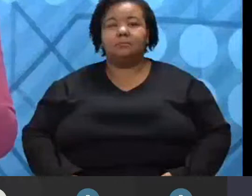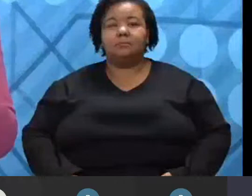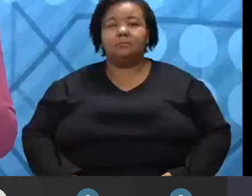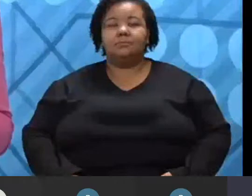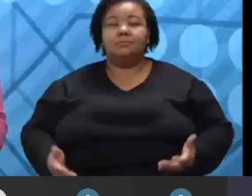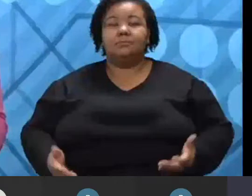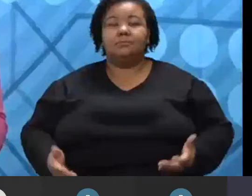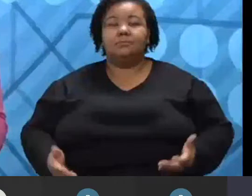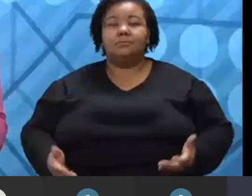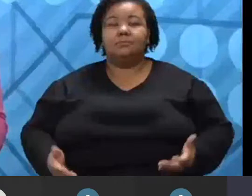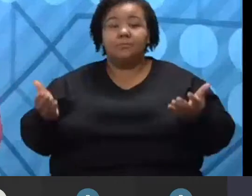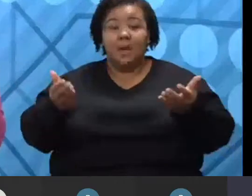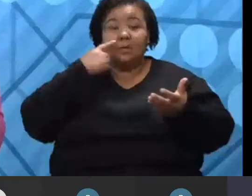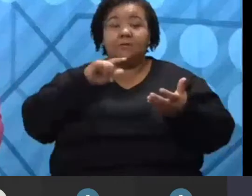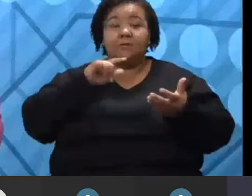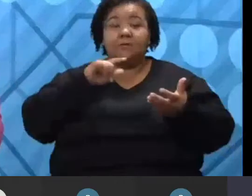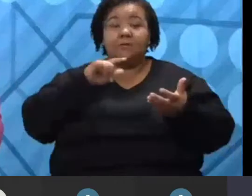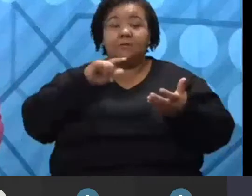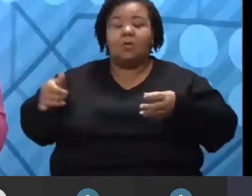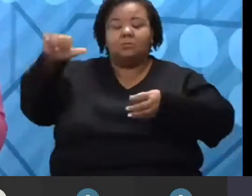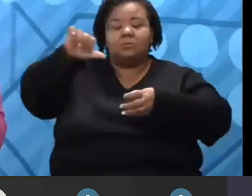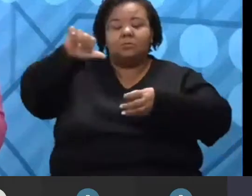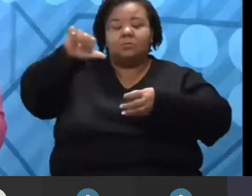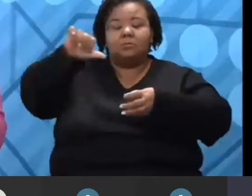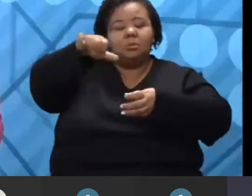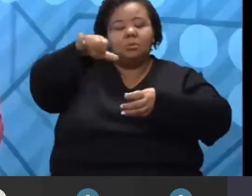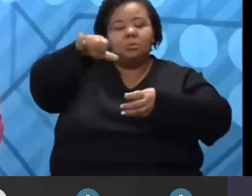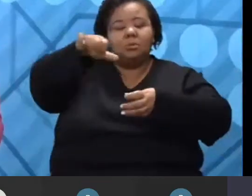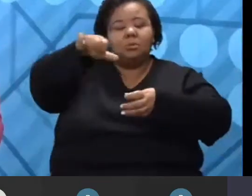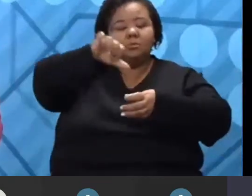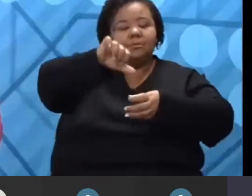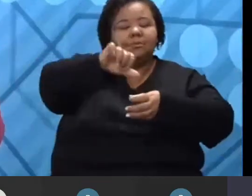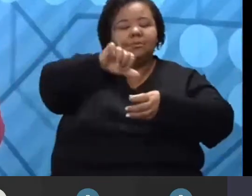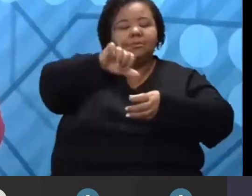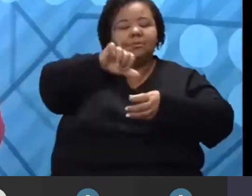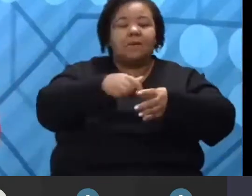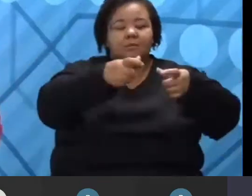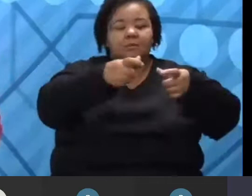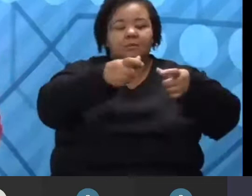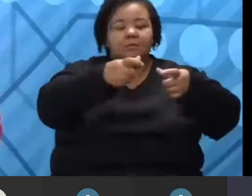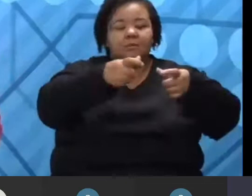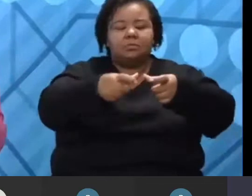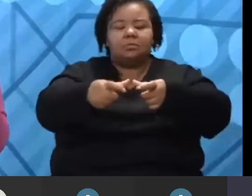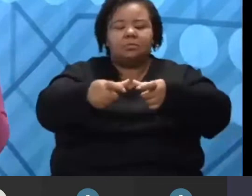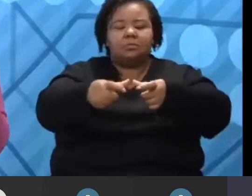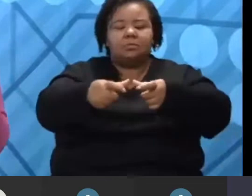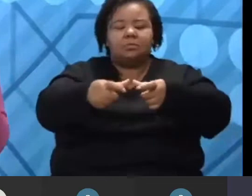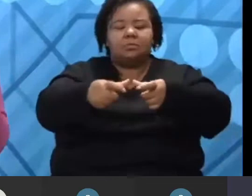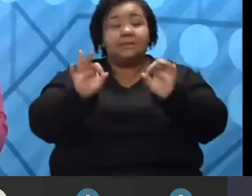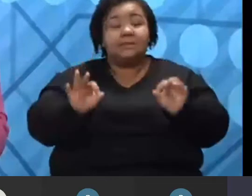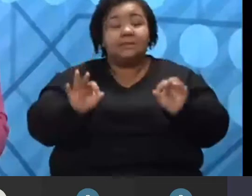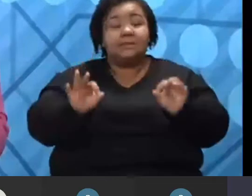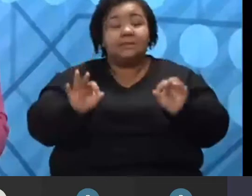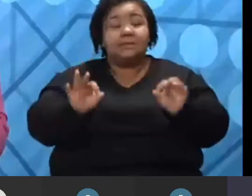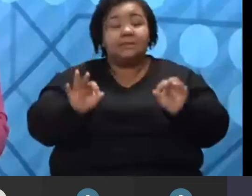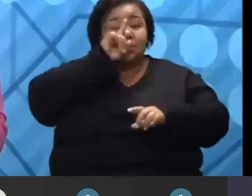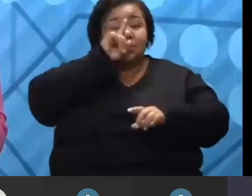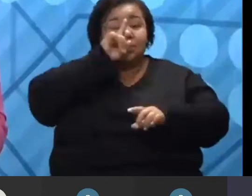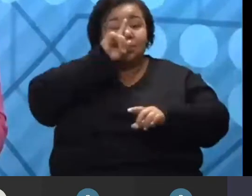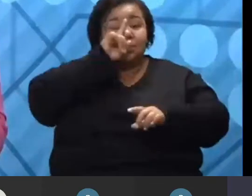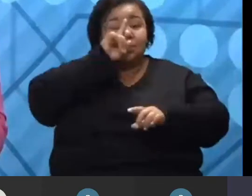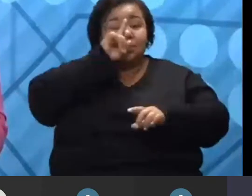Então, agora você viu como faz a distribuição do meio de cultura nas placas de Petri. É um procedimento muito simples, mas você precisa tomar cuidado. Por